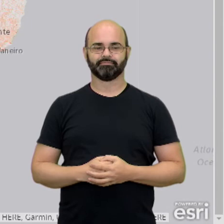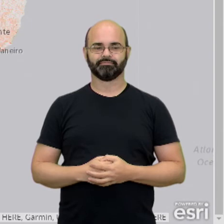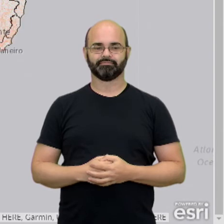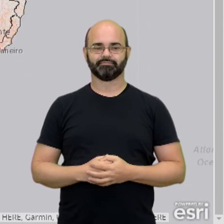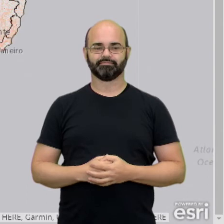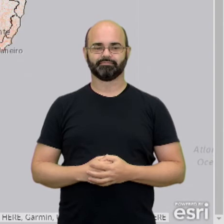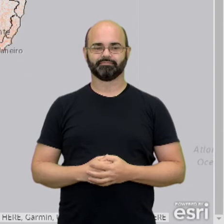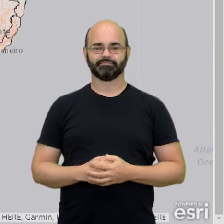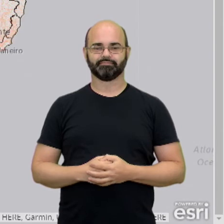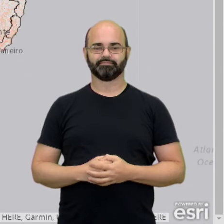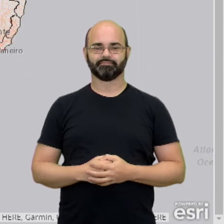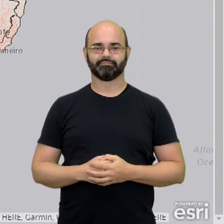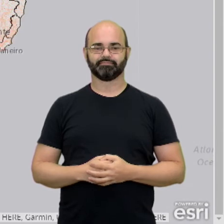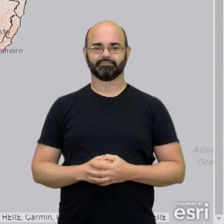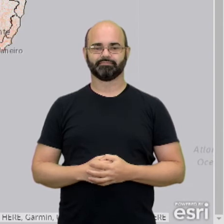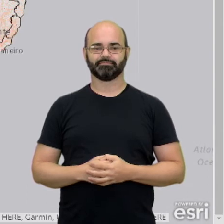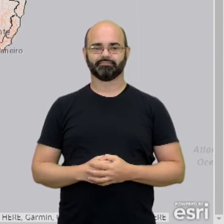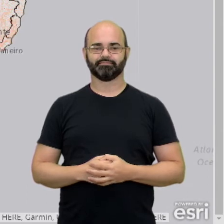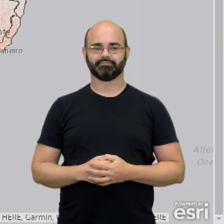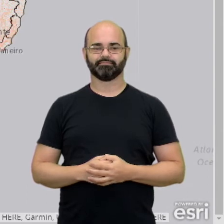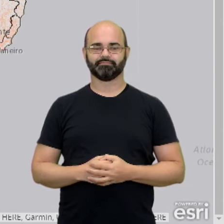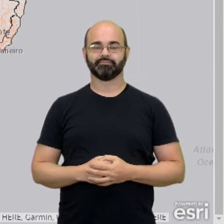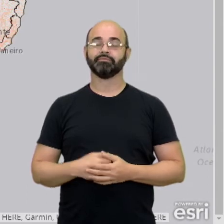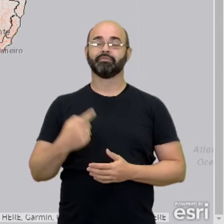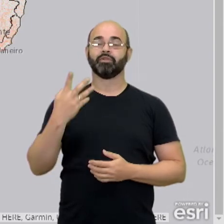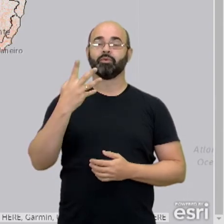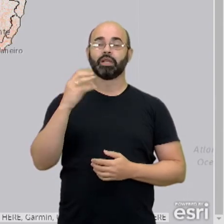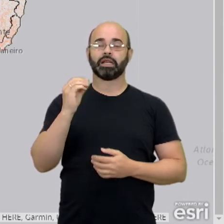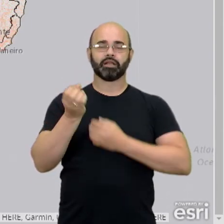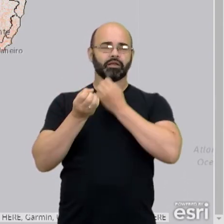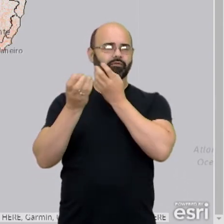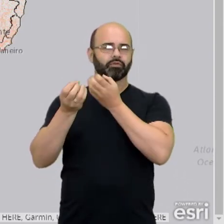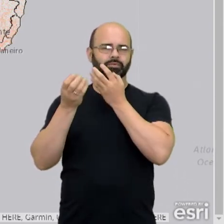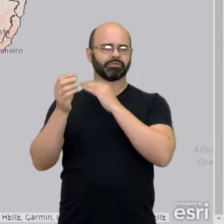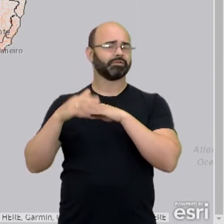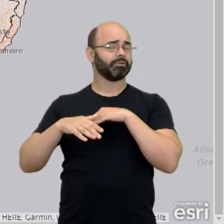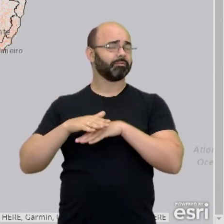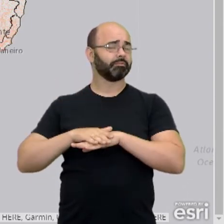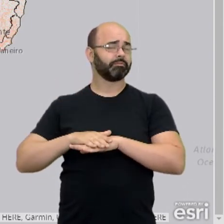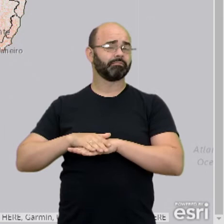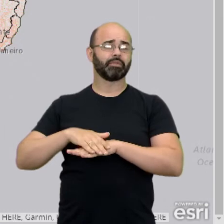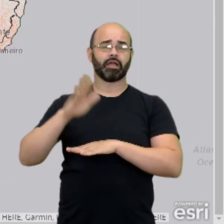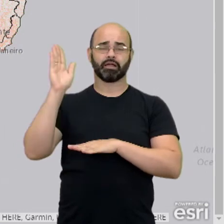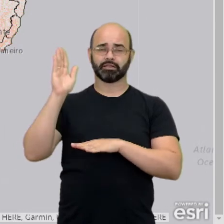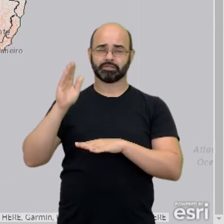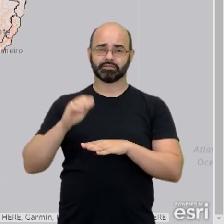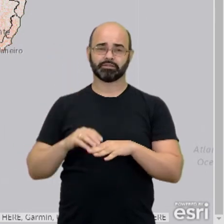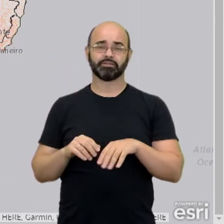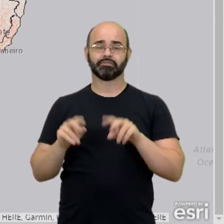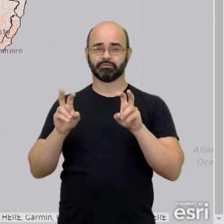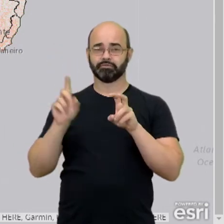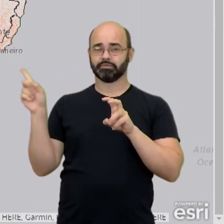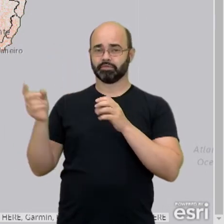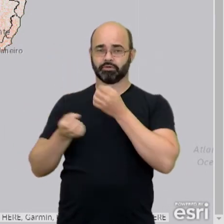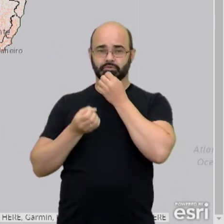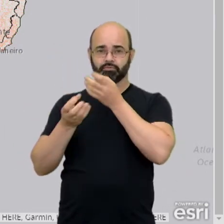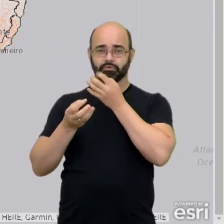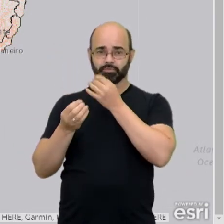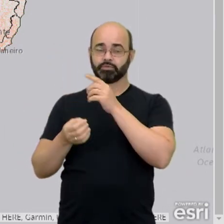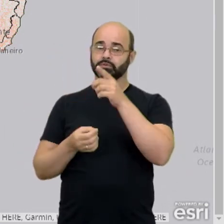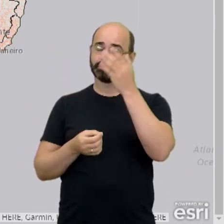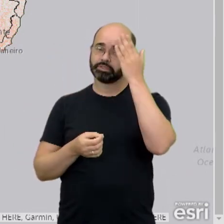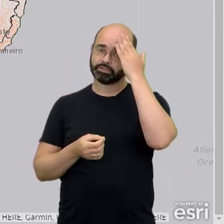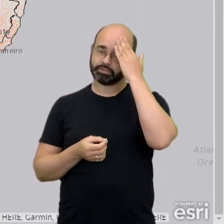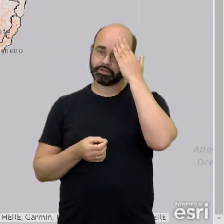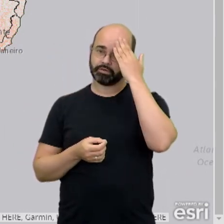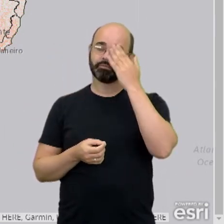né, mais aí de 40 informações aí que, quando nós estamos falando dessas informações, tem que entender que são